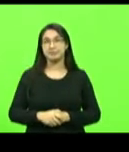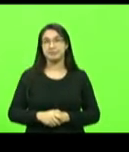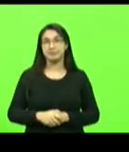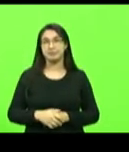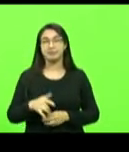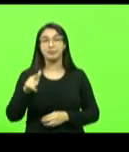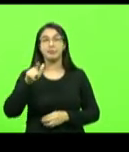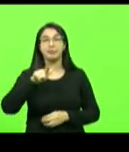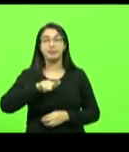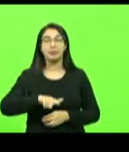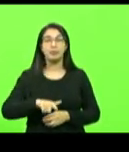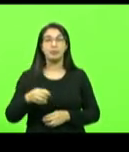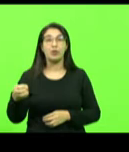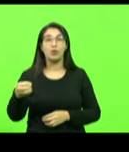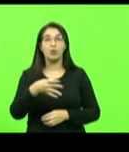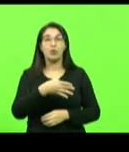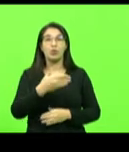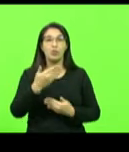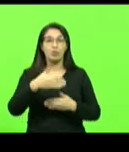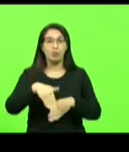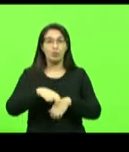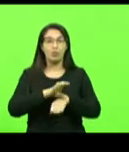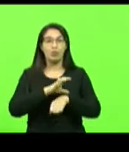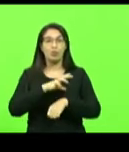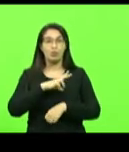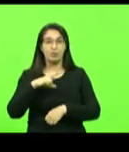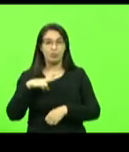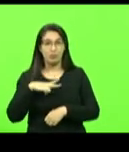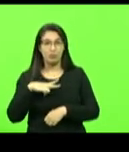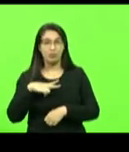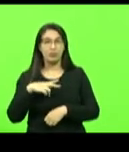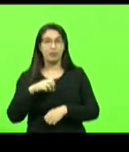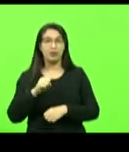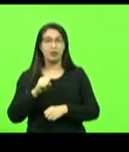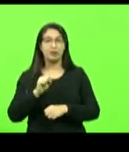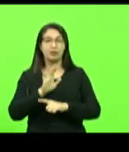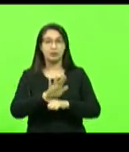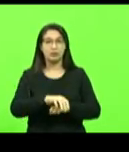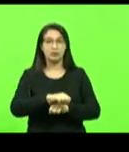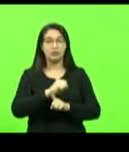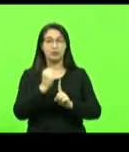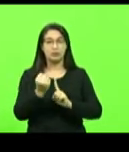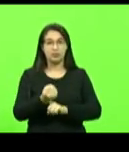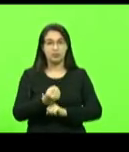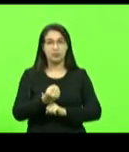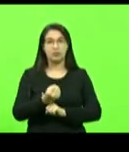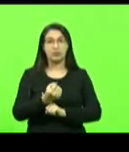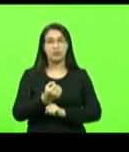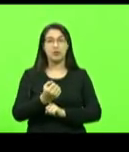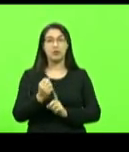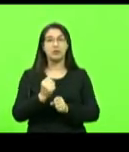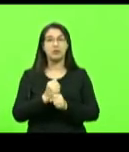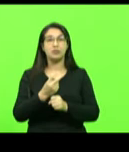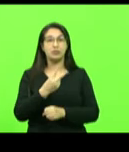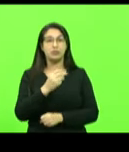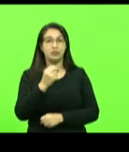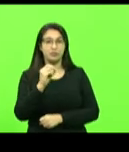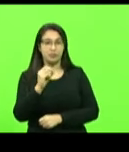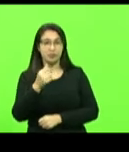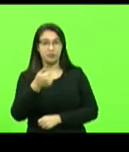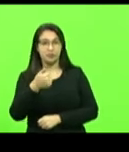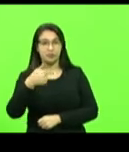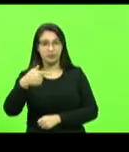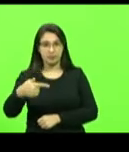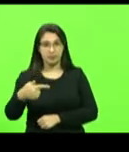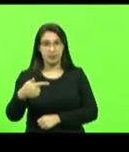realização de novo concurso público para a Diretoria de Assistência Social já estava presente lá, na deliberação da conferência de 2017, depois na da